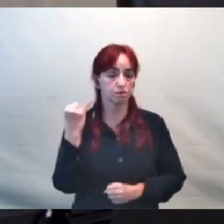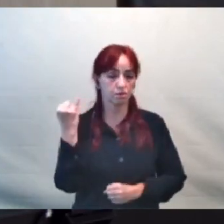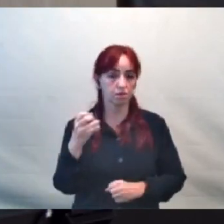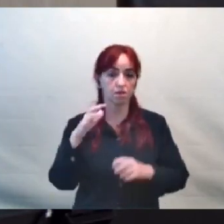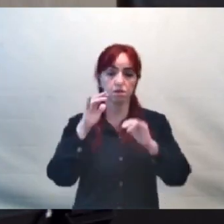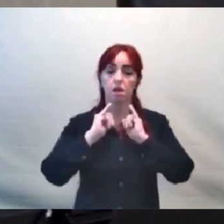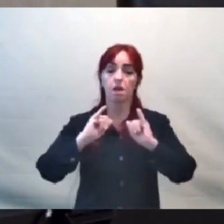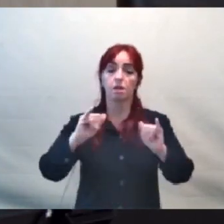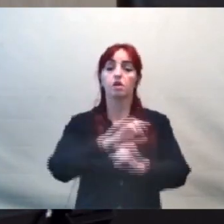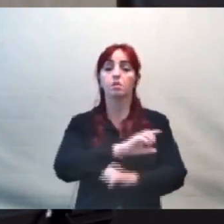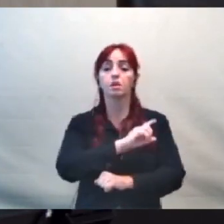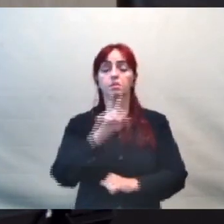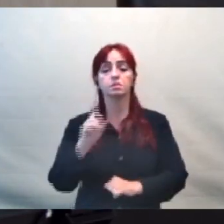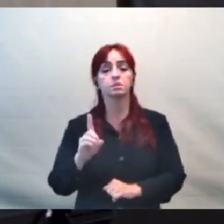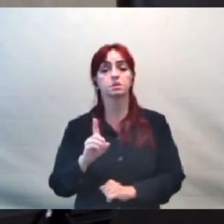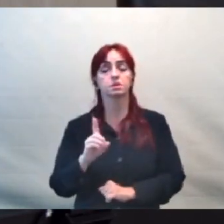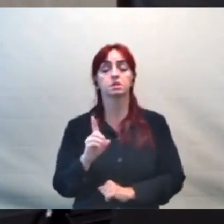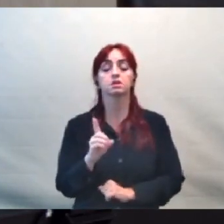dia...